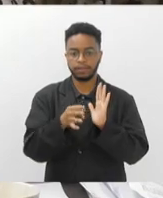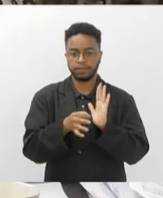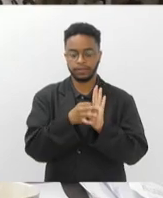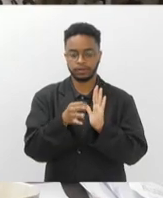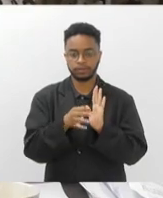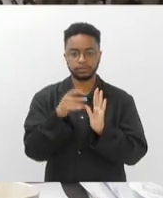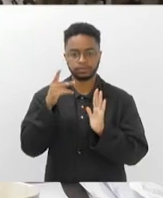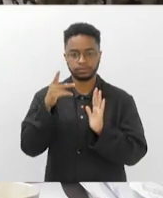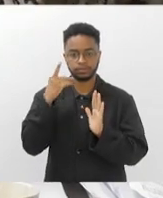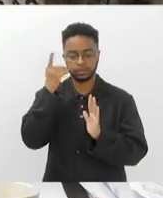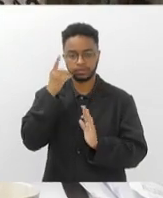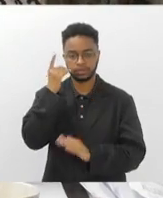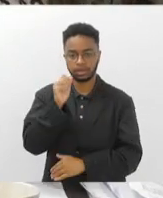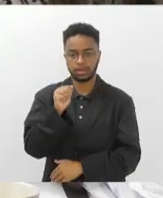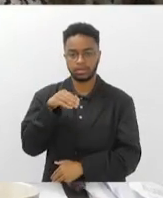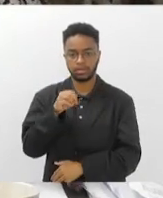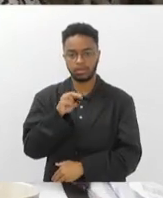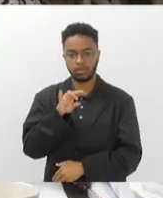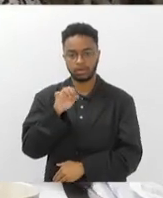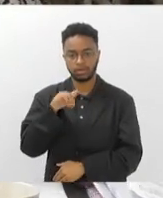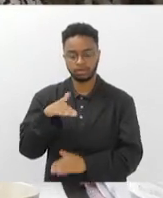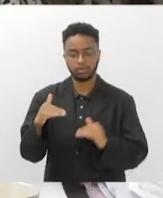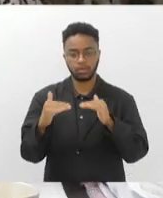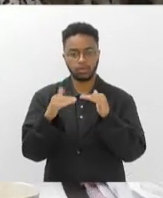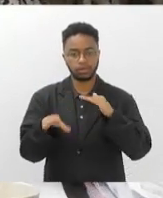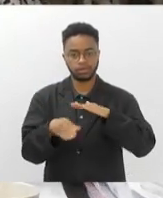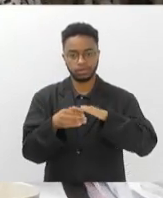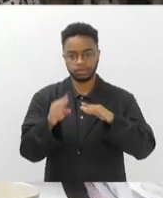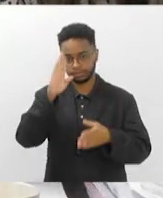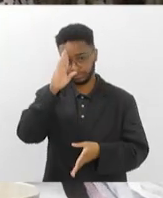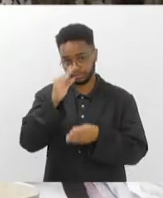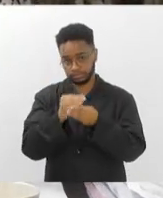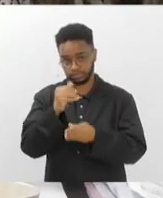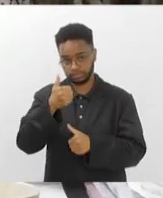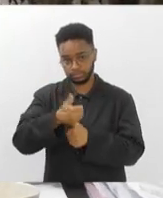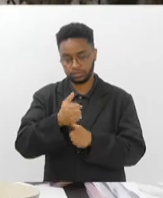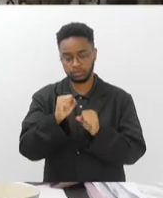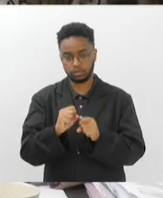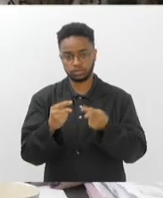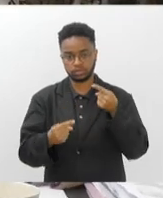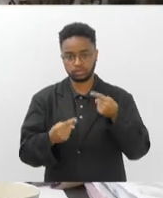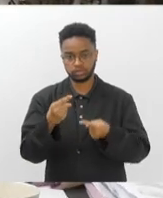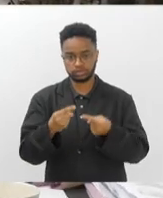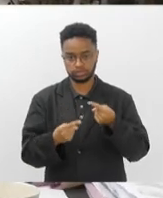Rodrigo Amorim, é favorável às emendas, concluindo por substitutivo. Em discussão.